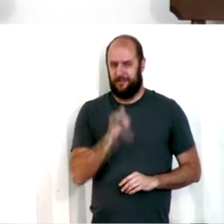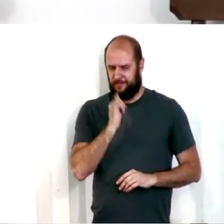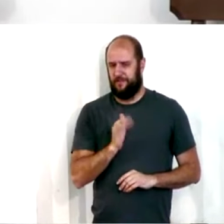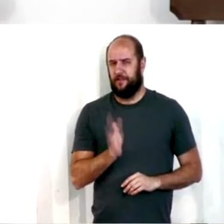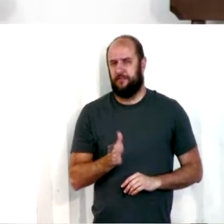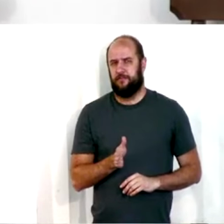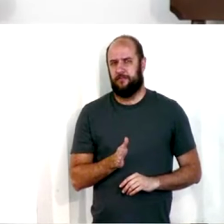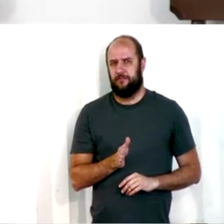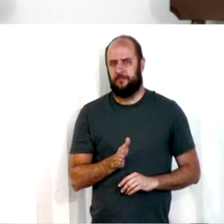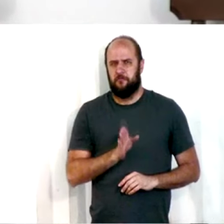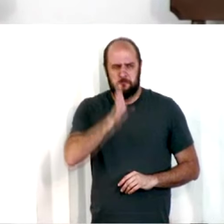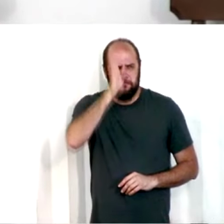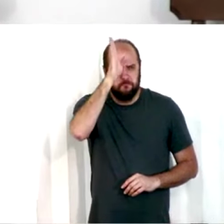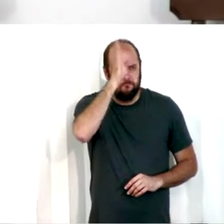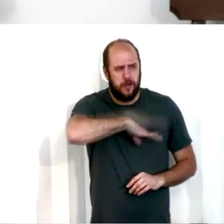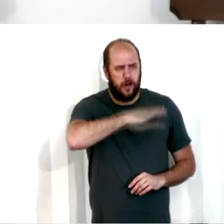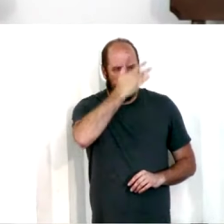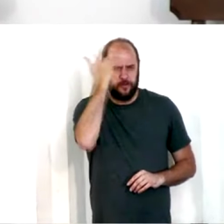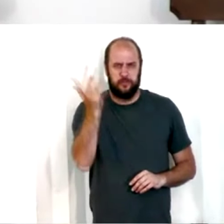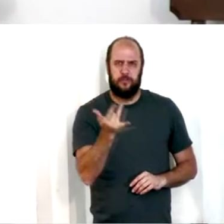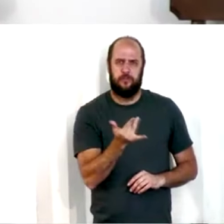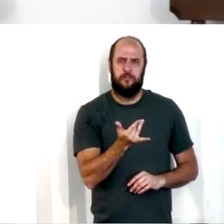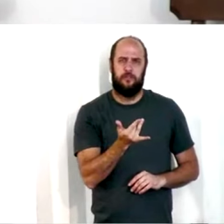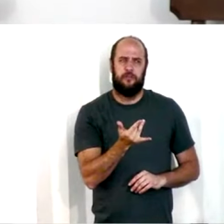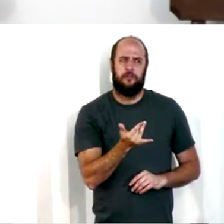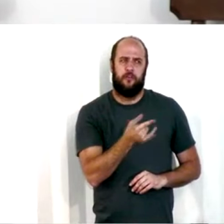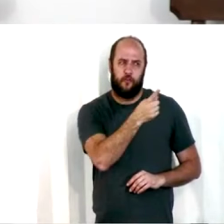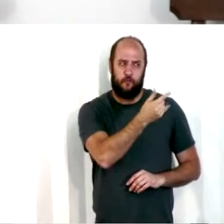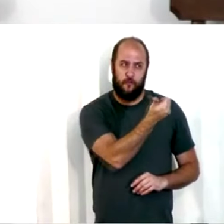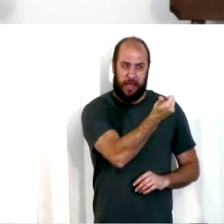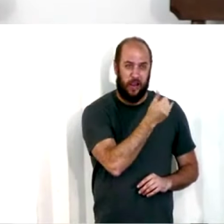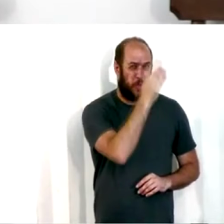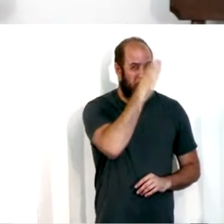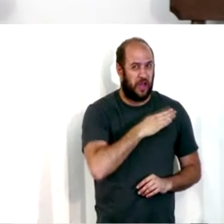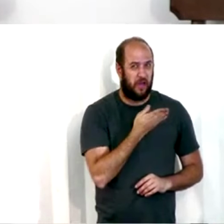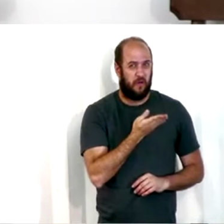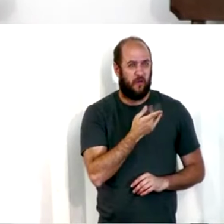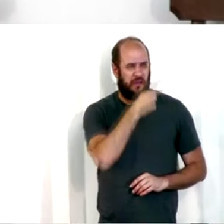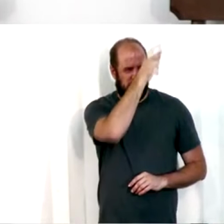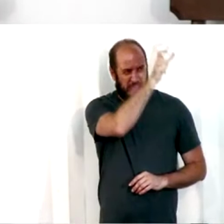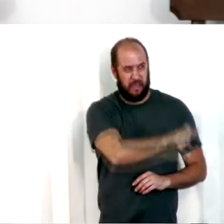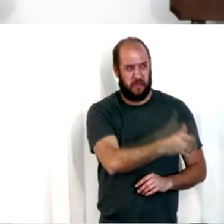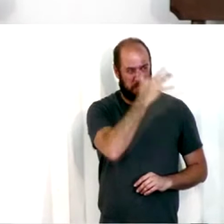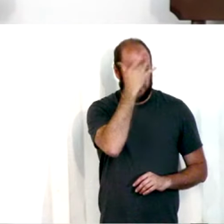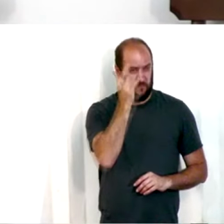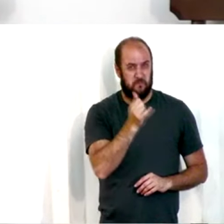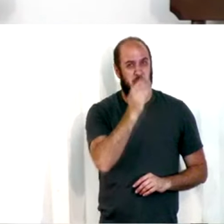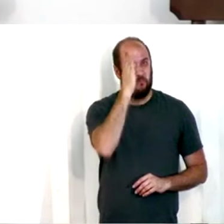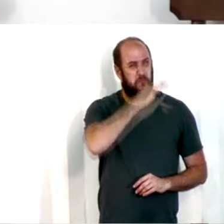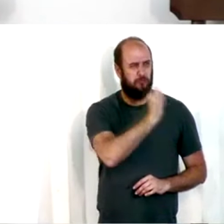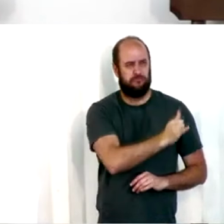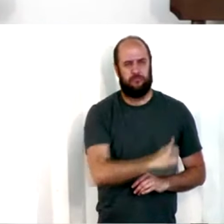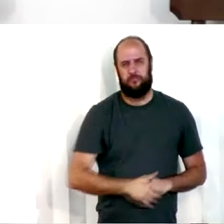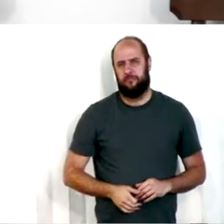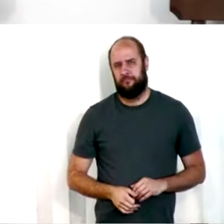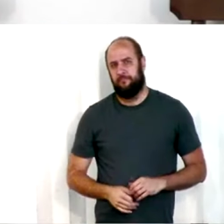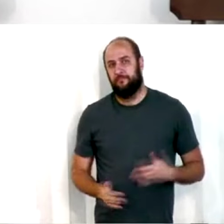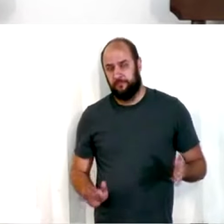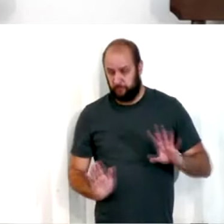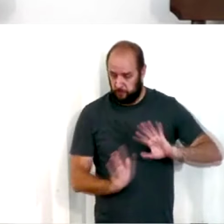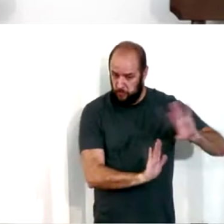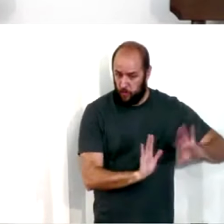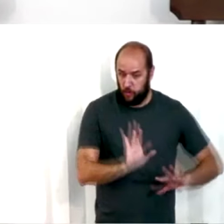Seja maldito. Saiba a verdade é esta, este é o Cristo. E ali no verso 21,